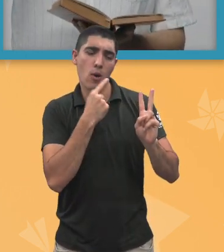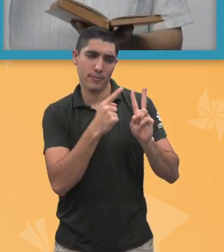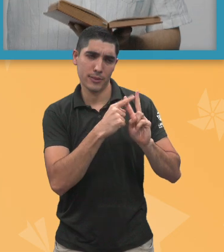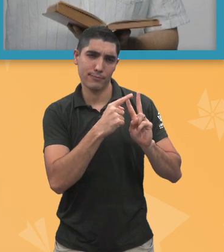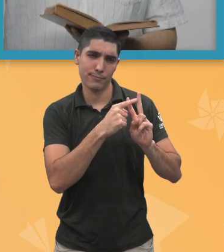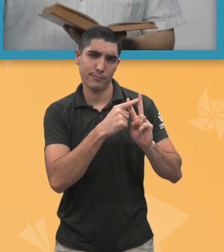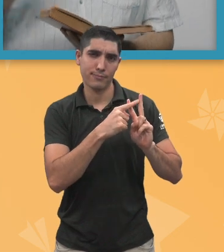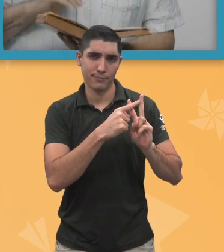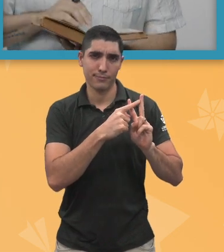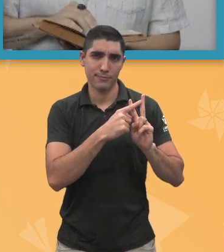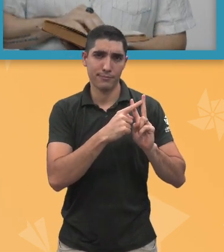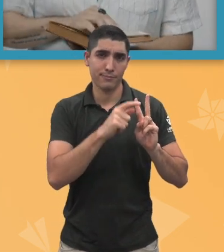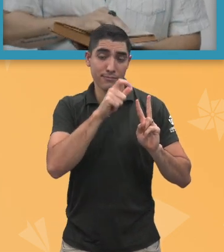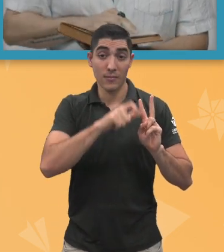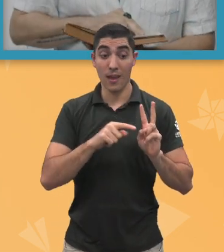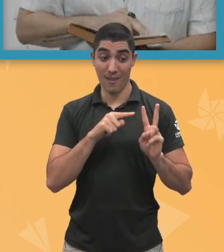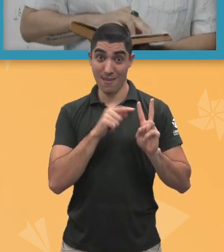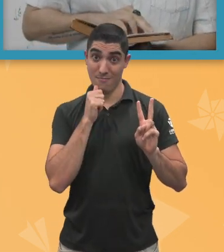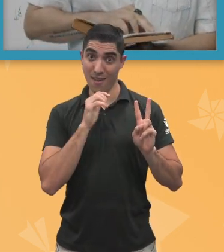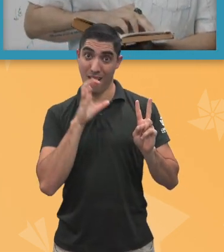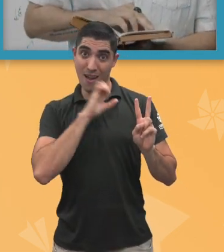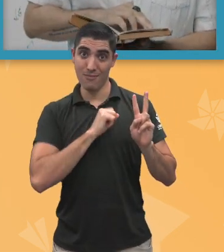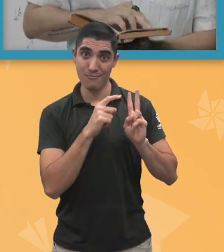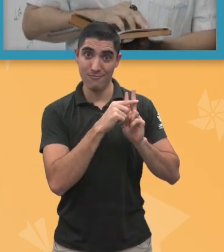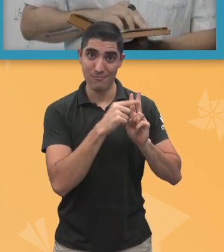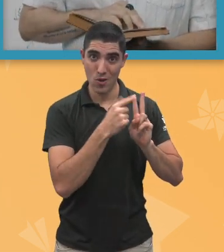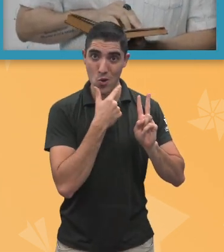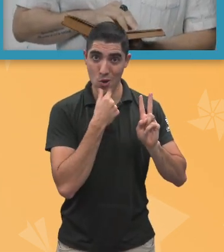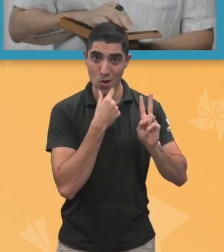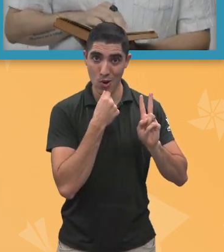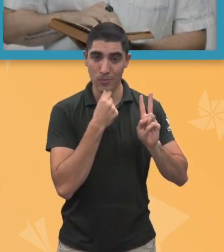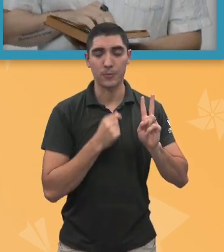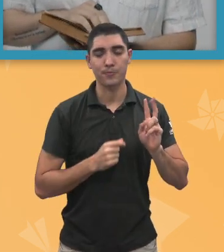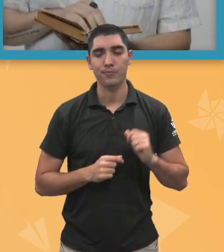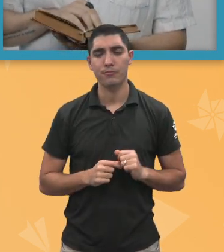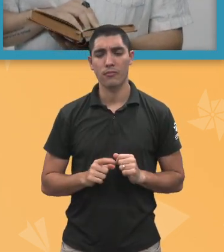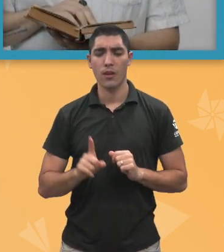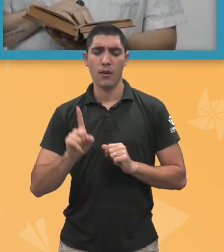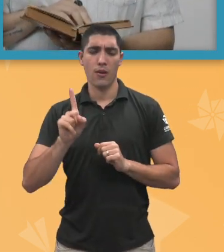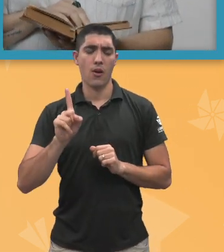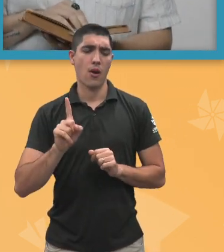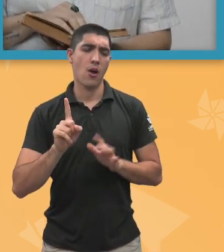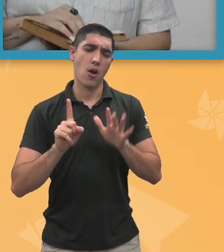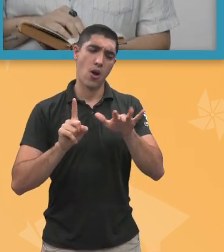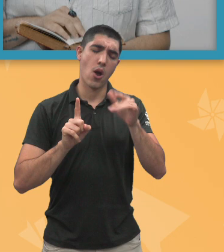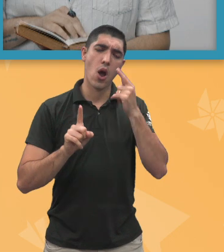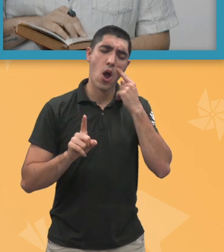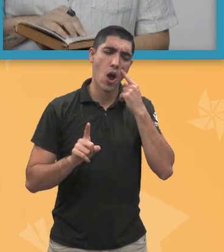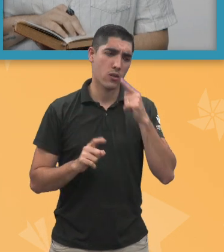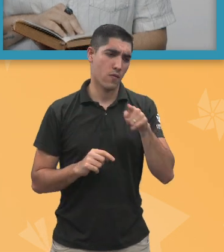a menina está apaixonada, não dei ouvidos a nenhuma outra pessoa.